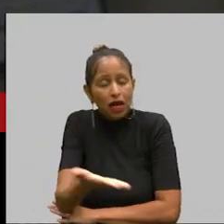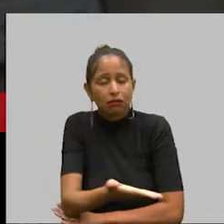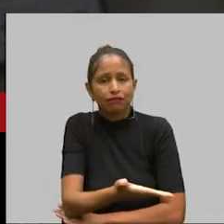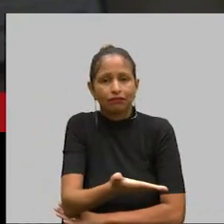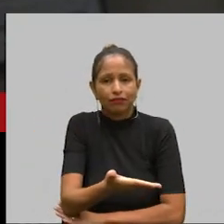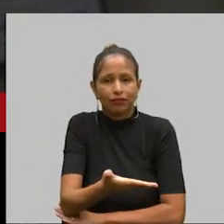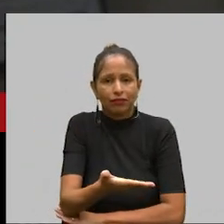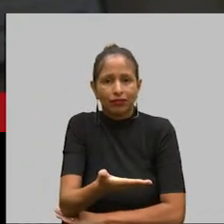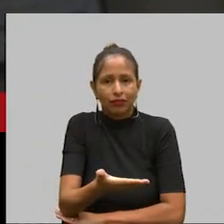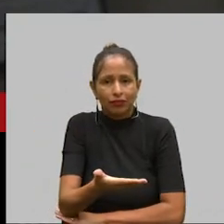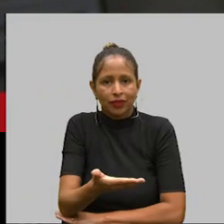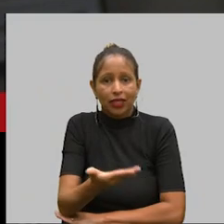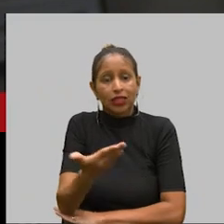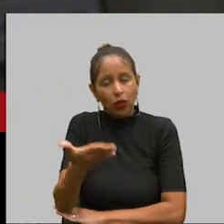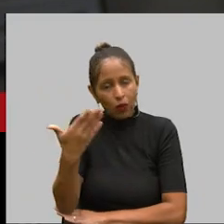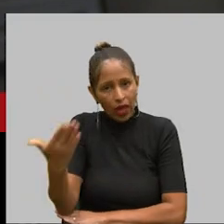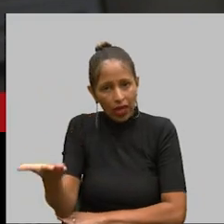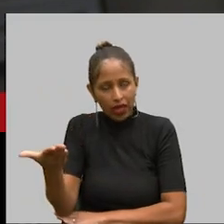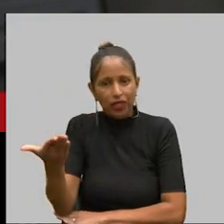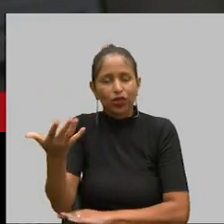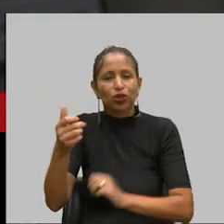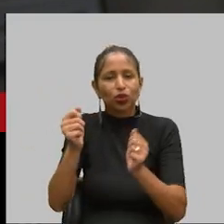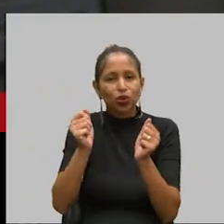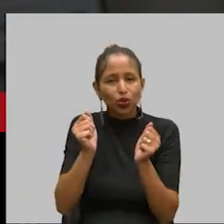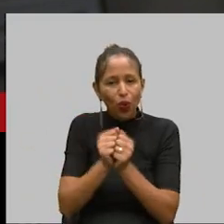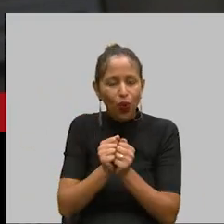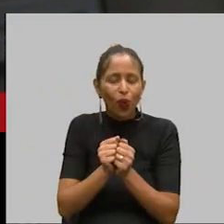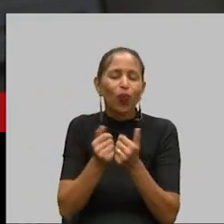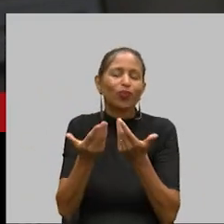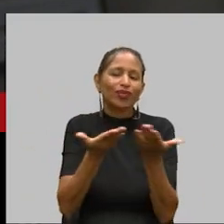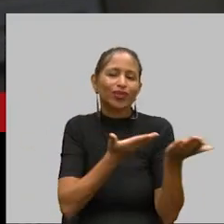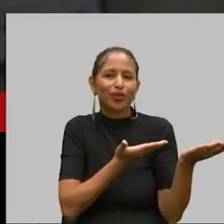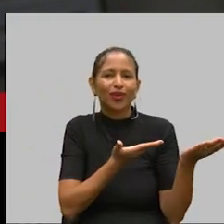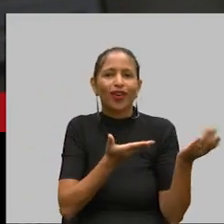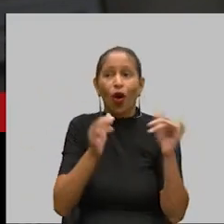e então é isso companheirada como disse